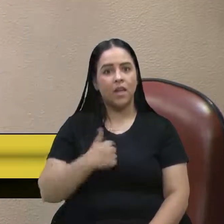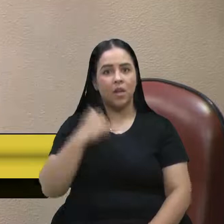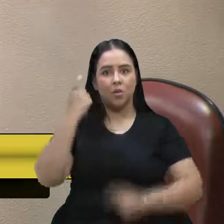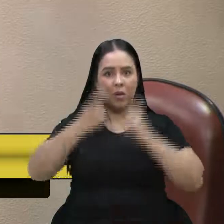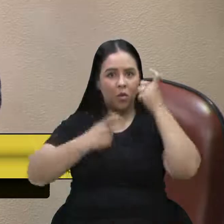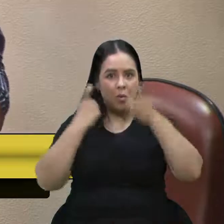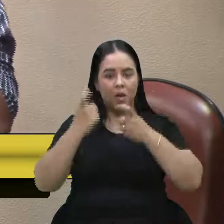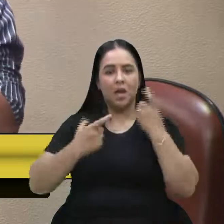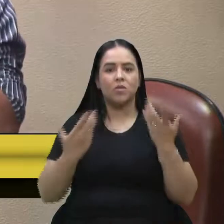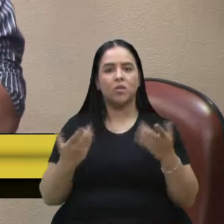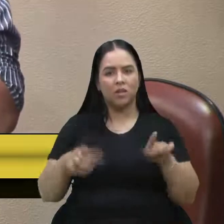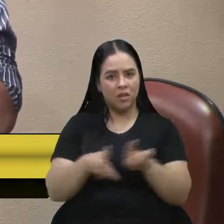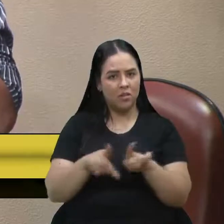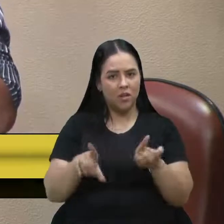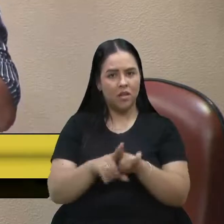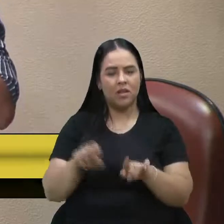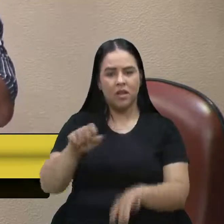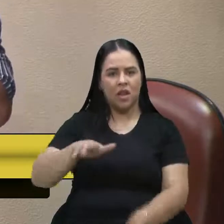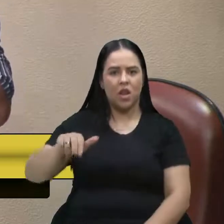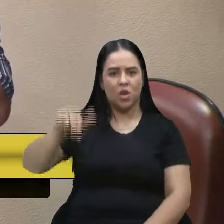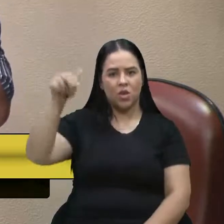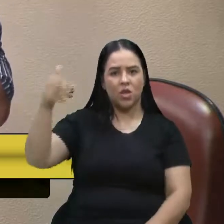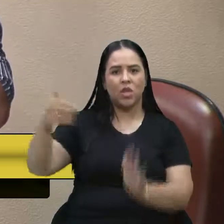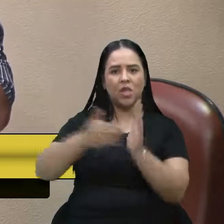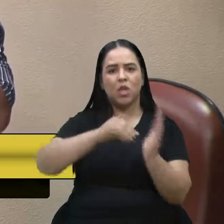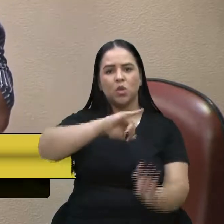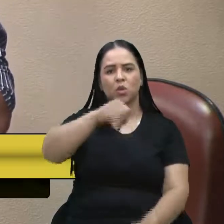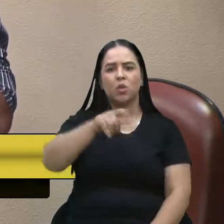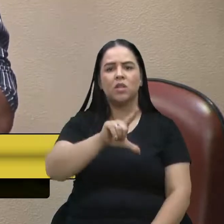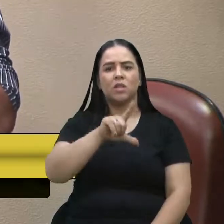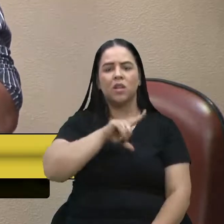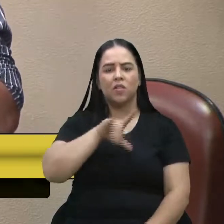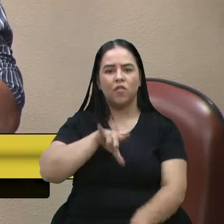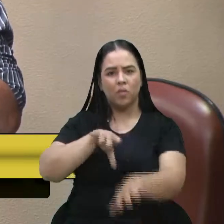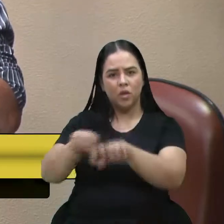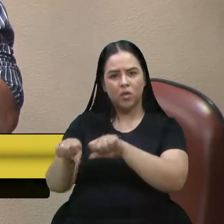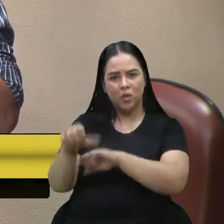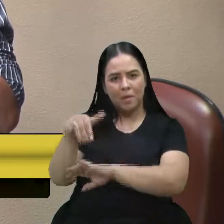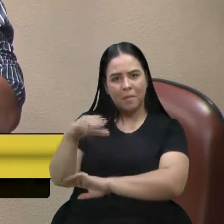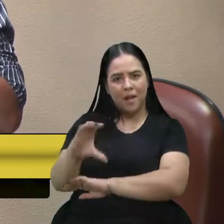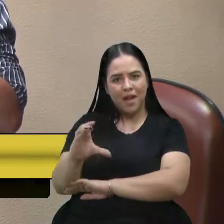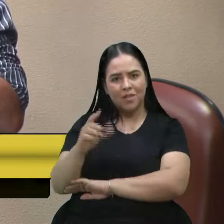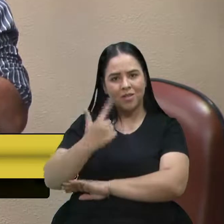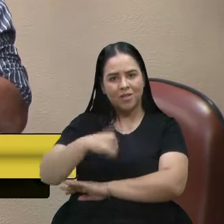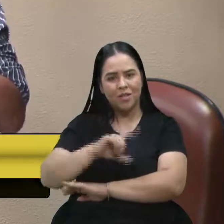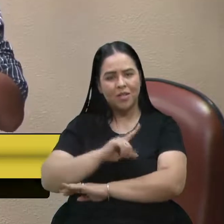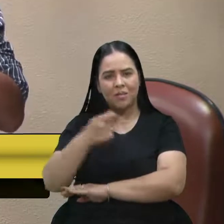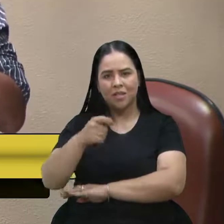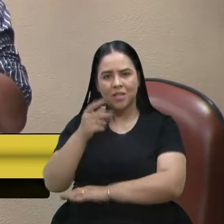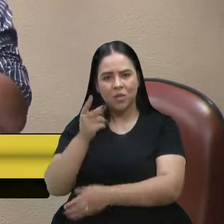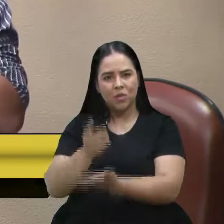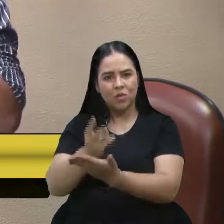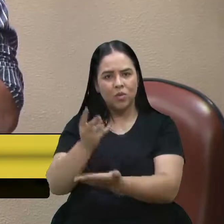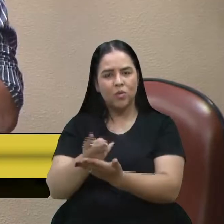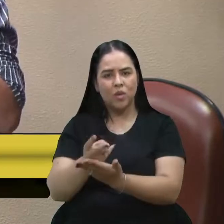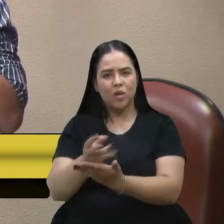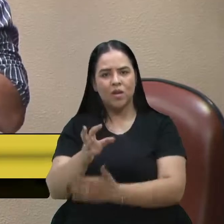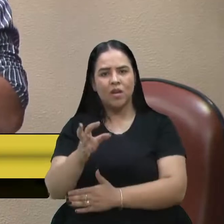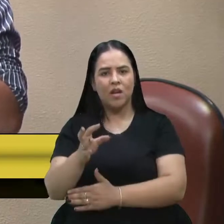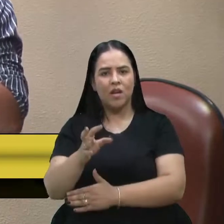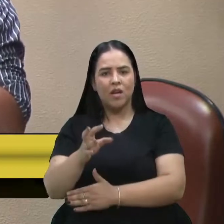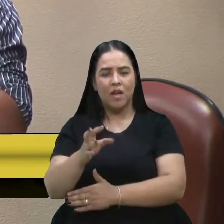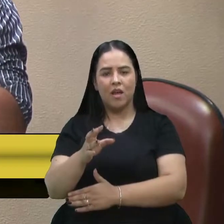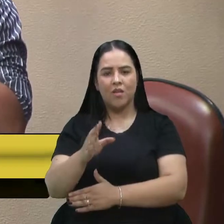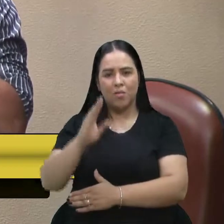dos bombeiros da Zona Norte, que até julho, que tem formatura em março. Temos que segurar os soldados para utilizar aquele quartel que